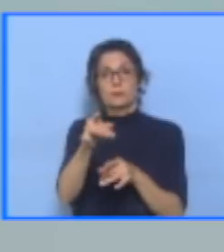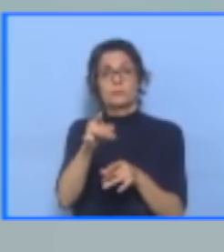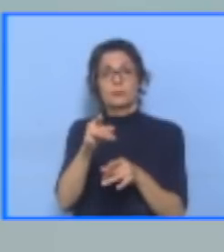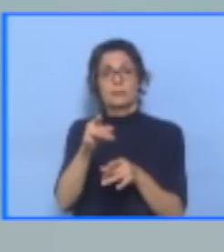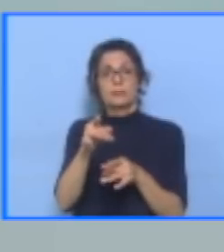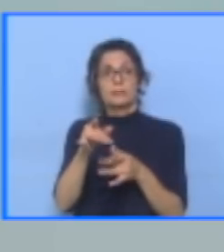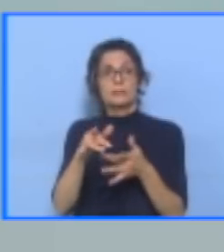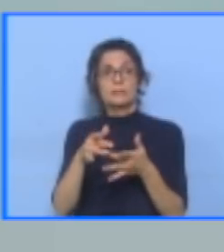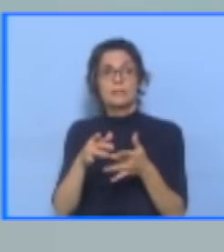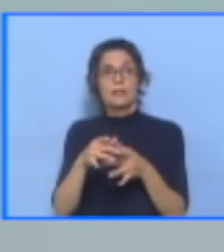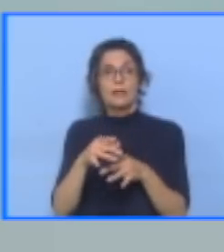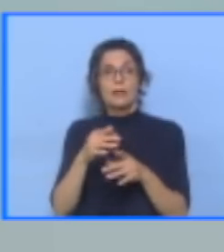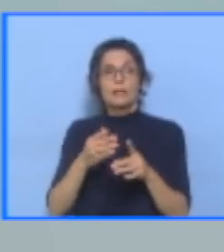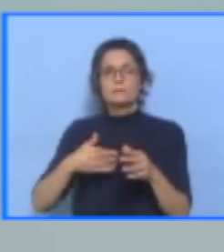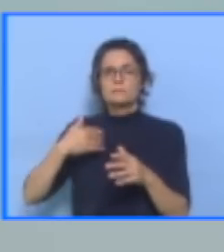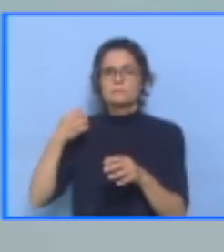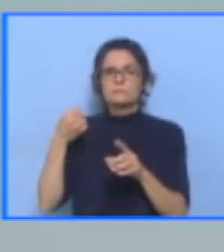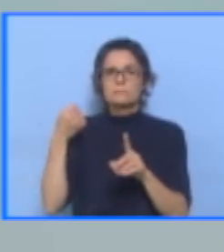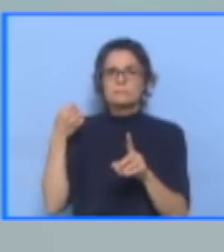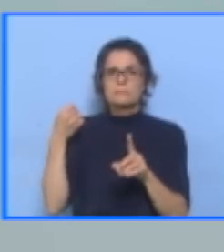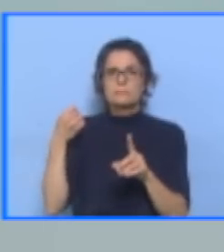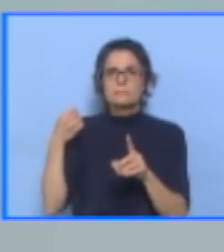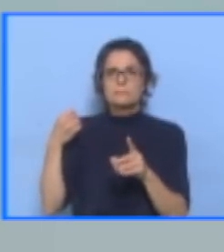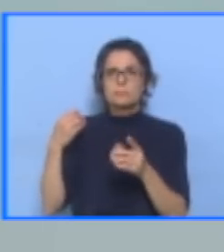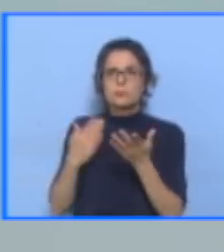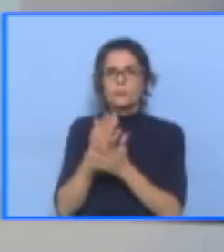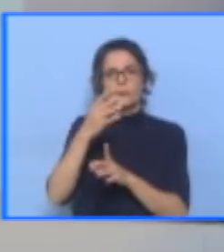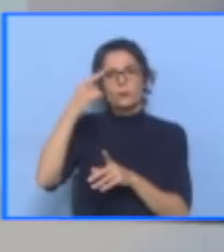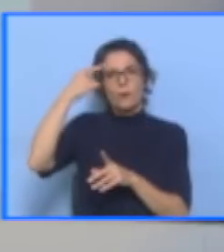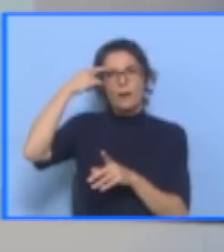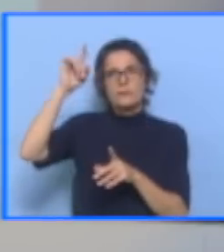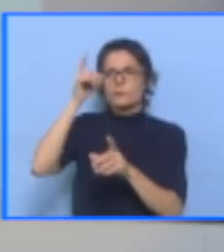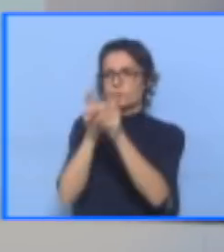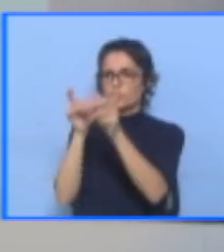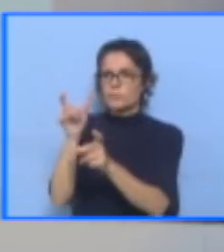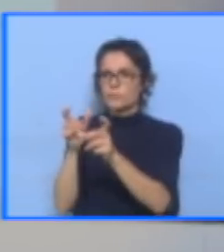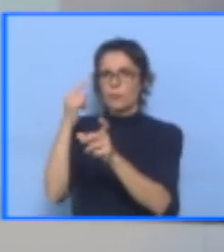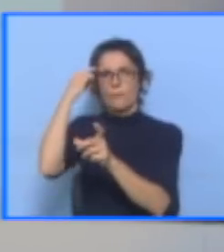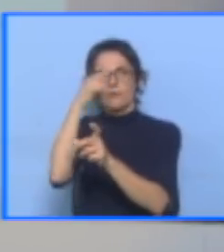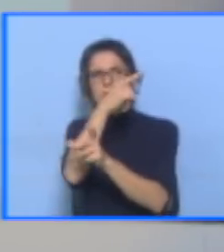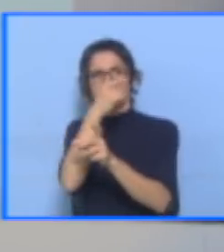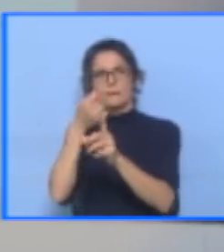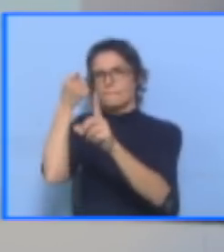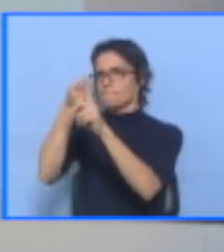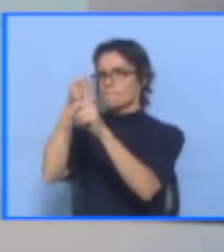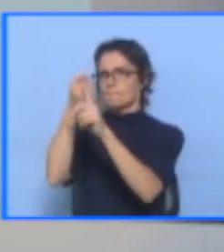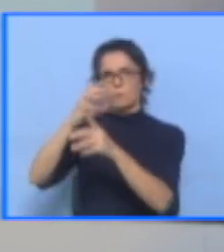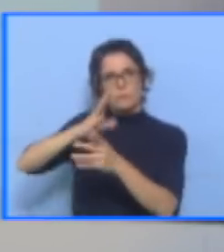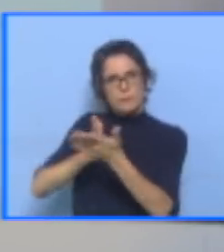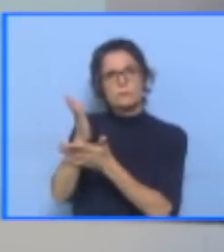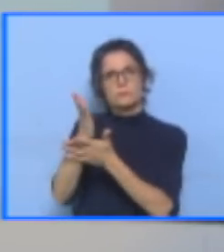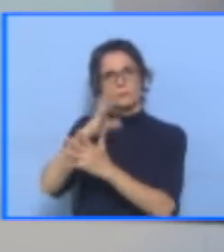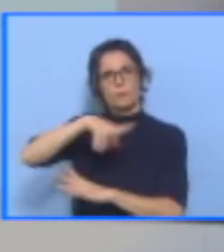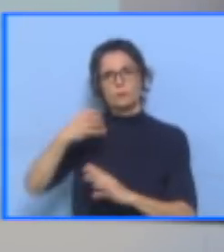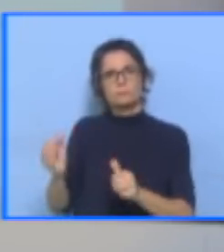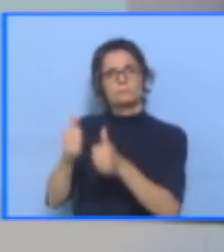que inspira também hoje quem quer lutar por um mundo melhor? Eu estou convicto que sim. Há cerca de 50 anos atrás, em Portugal, houve